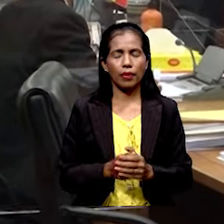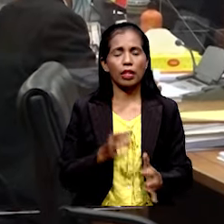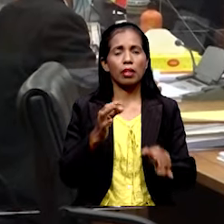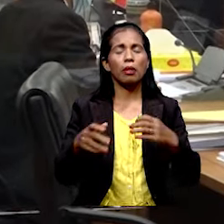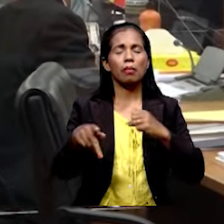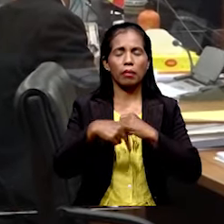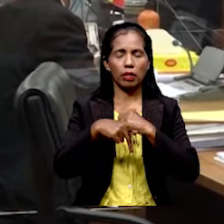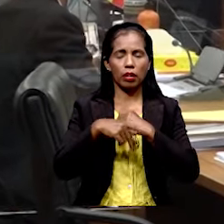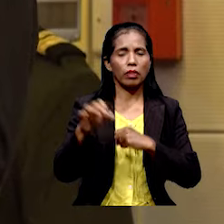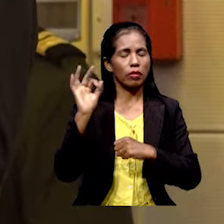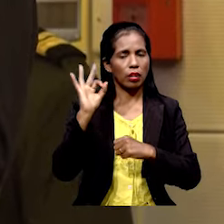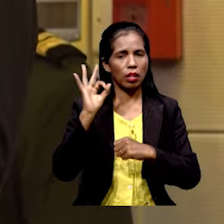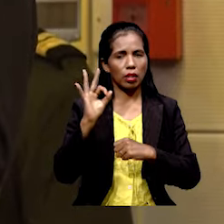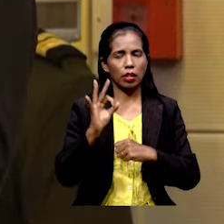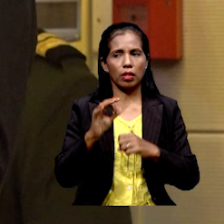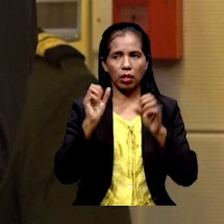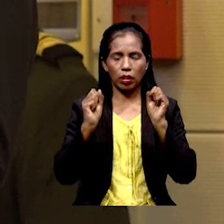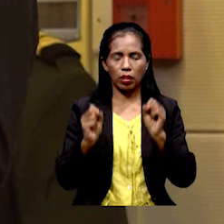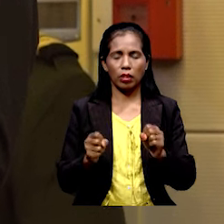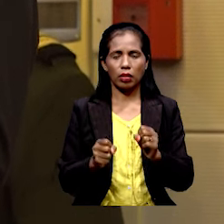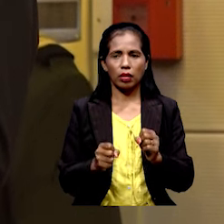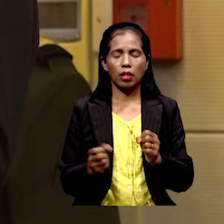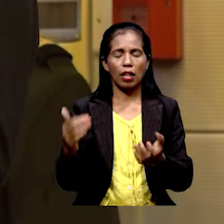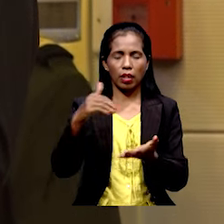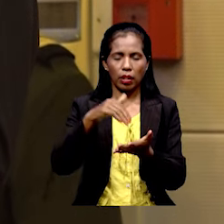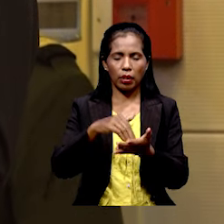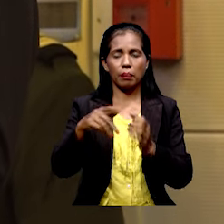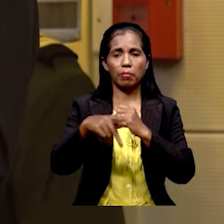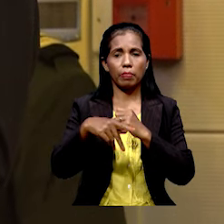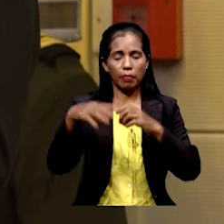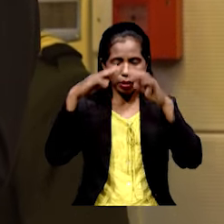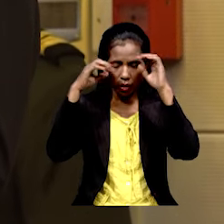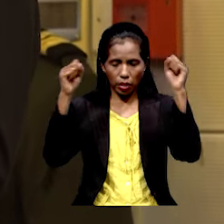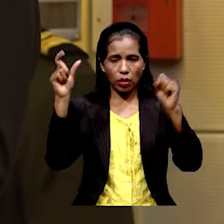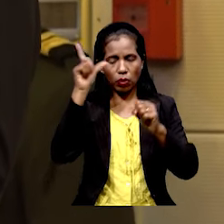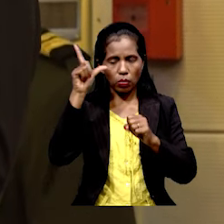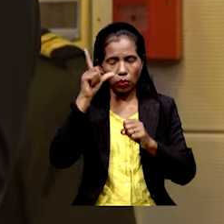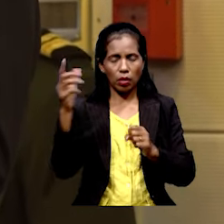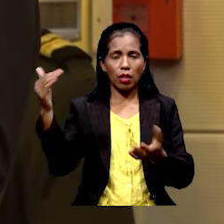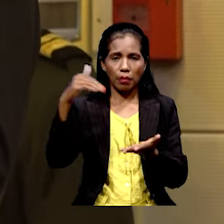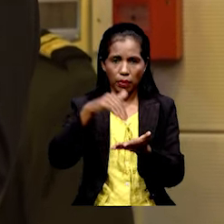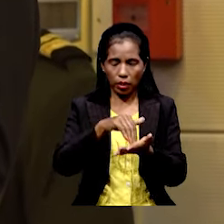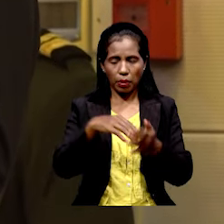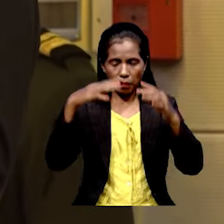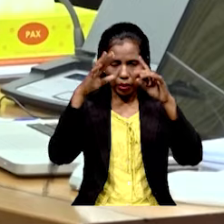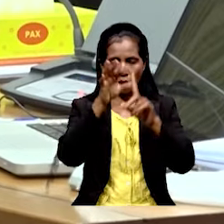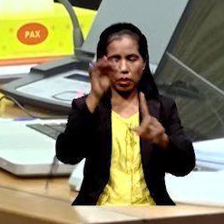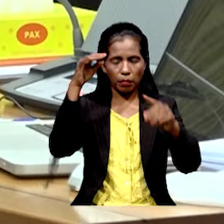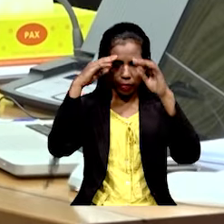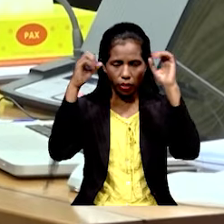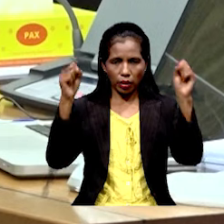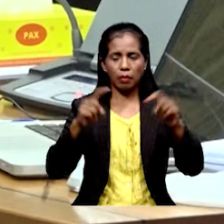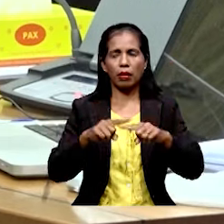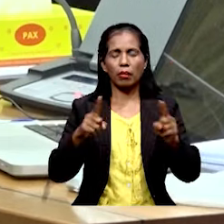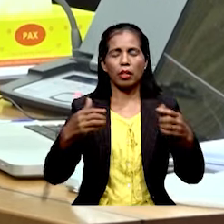Fretilin oficialmente declara a recandidata Francisco Guterres Luolo ato compete e a eleição presidencial, mas bem, e a